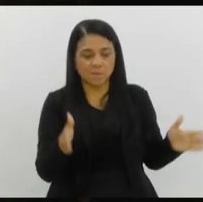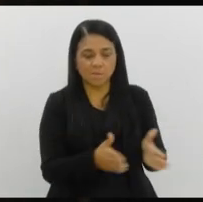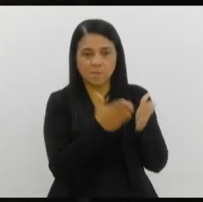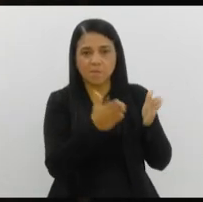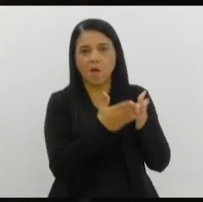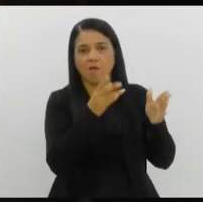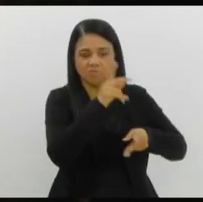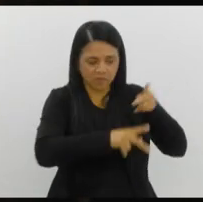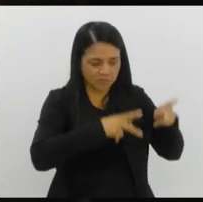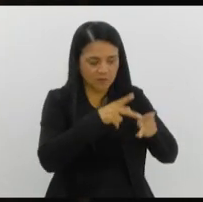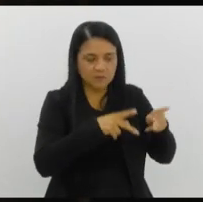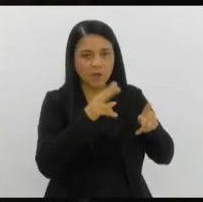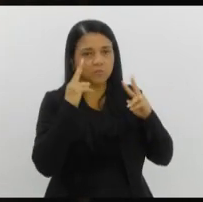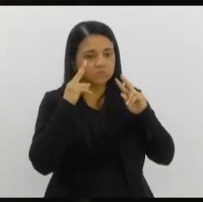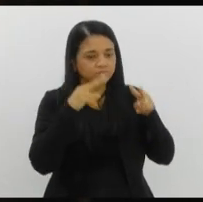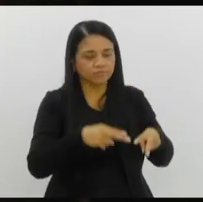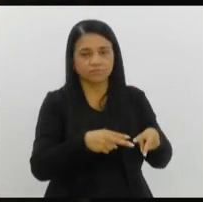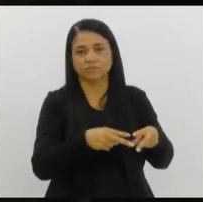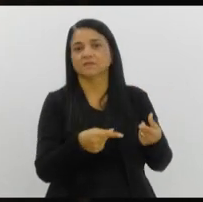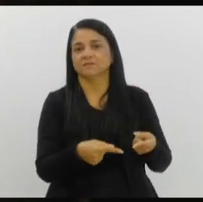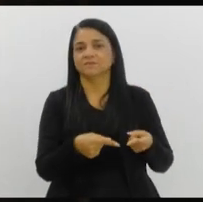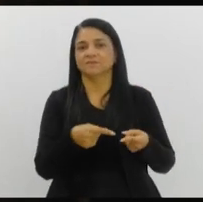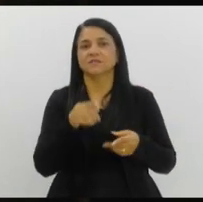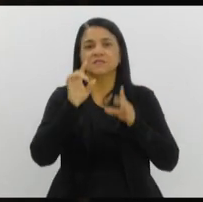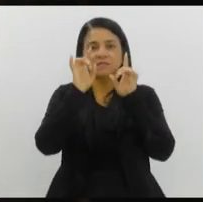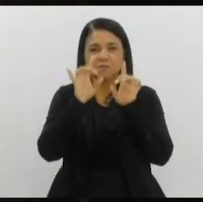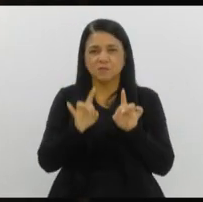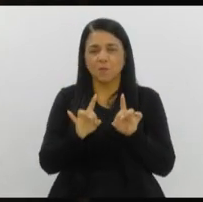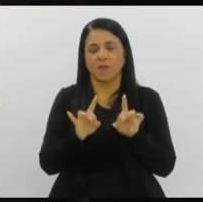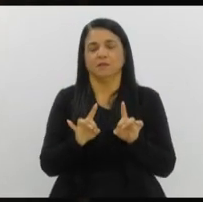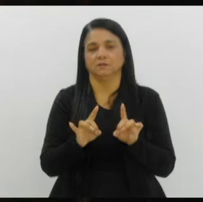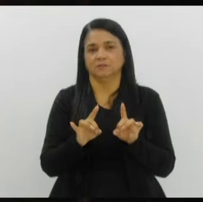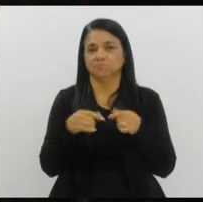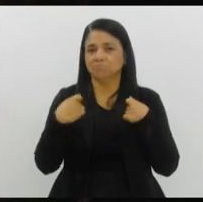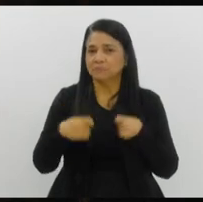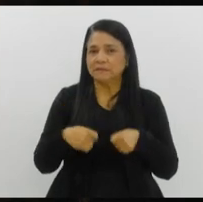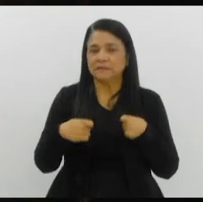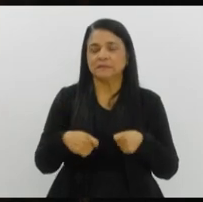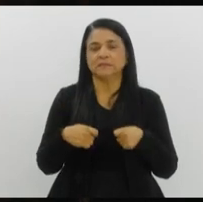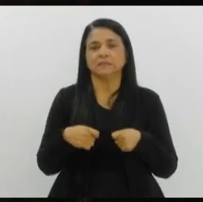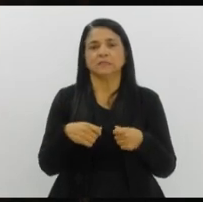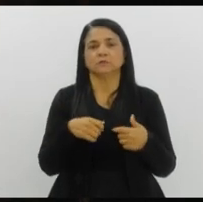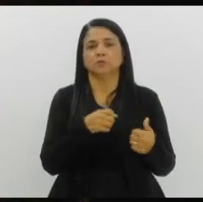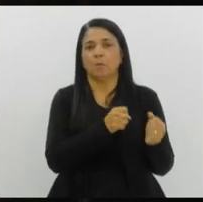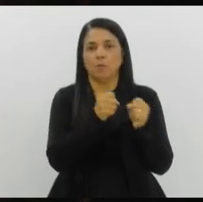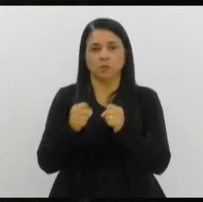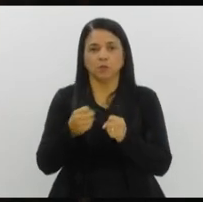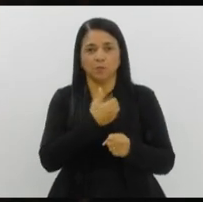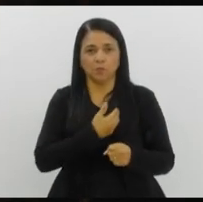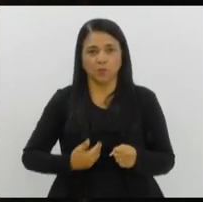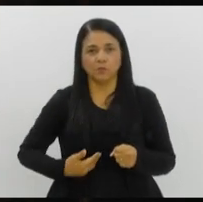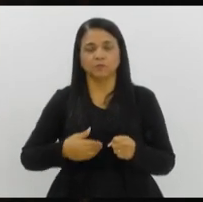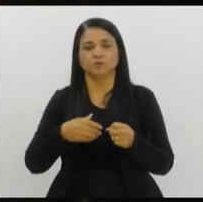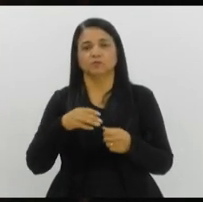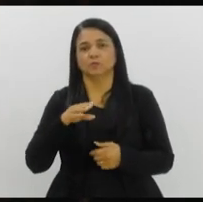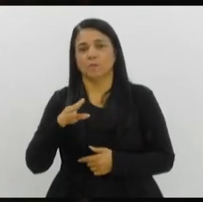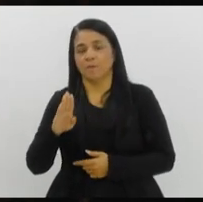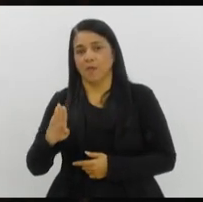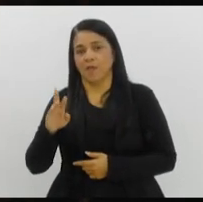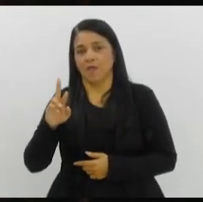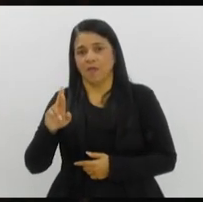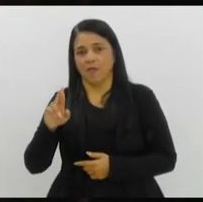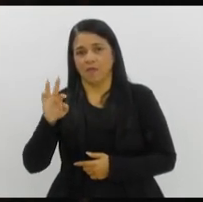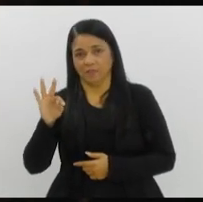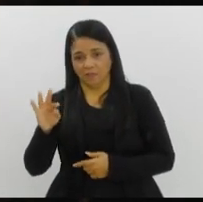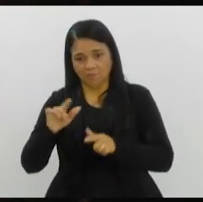olhando para, muito especialmente, né, para quem precisa mais do poder público, que precisa dos BRTs funcionando, que